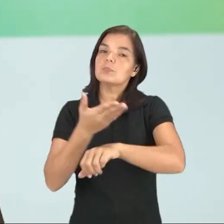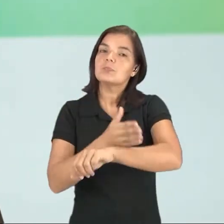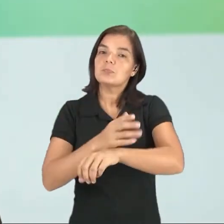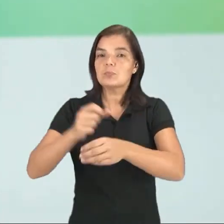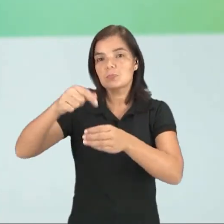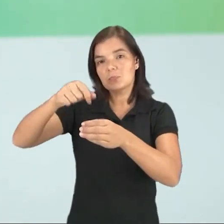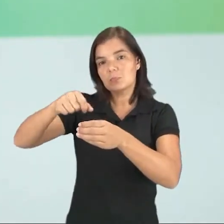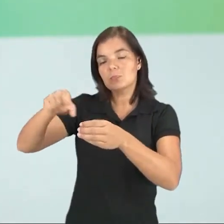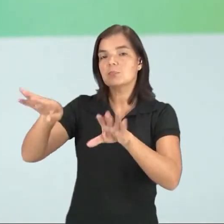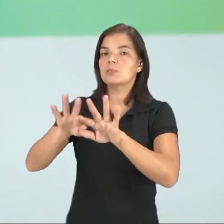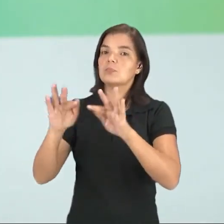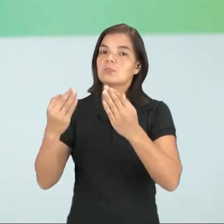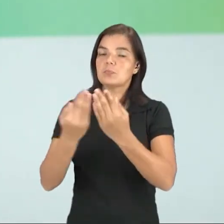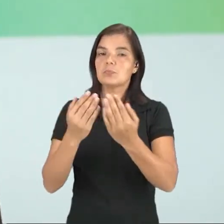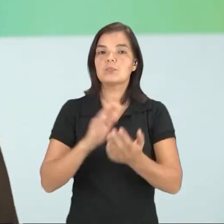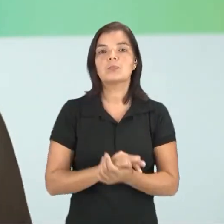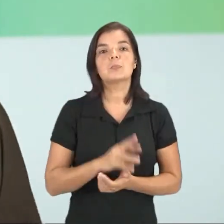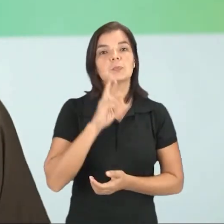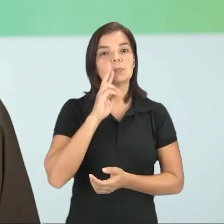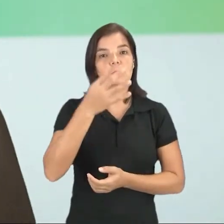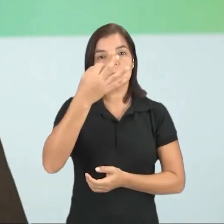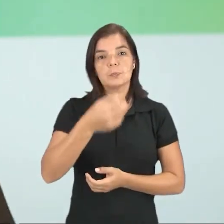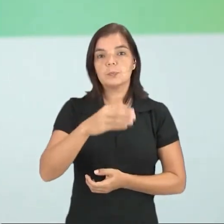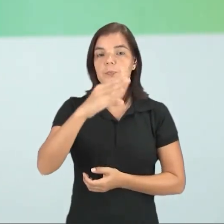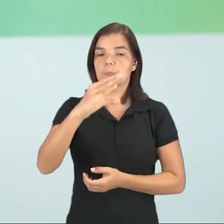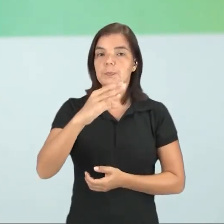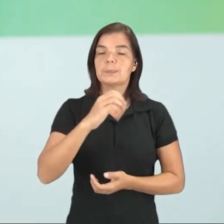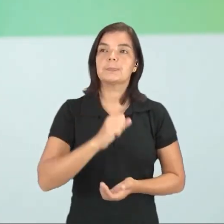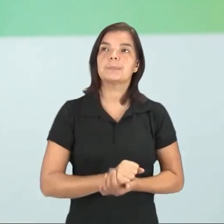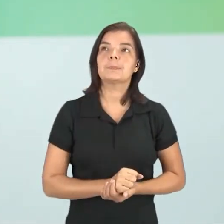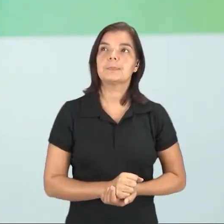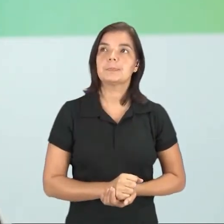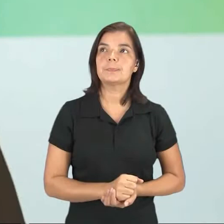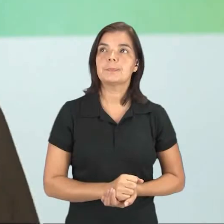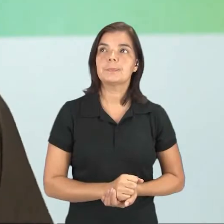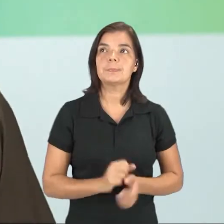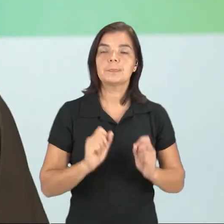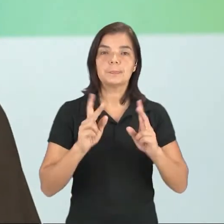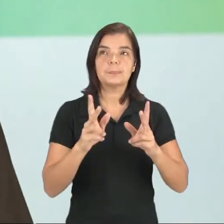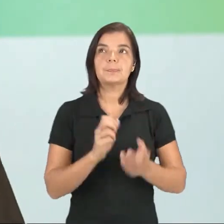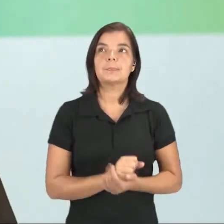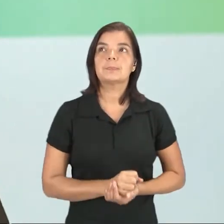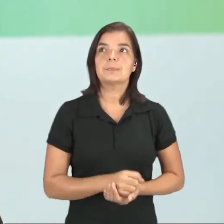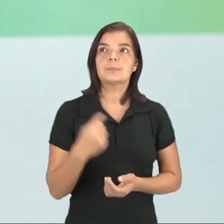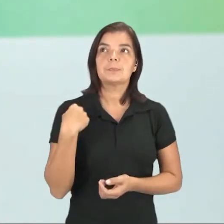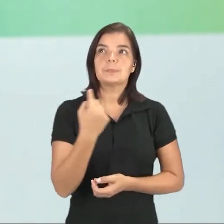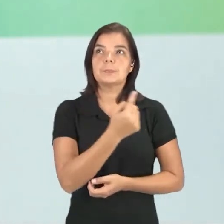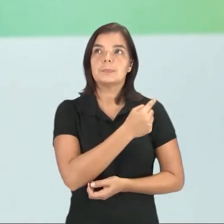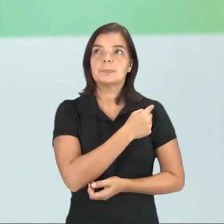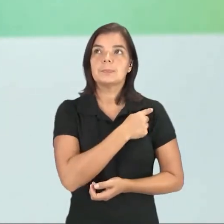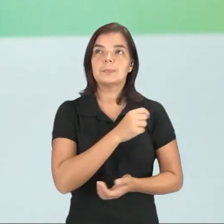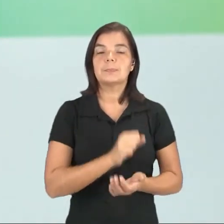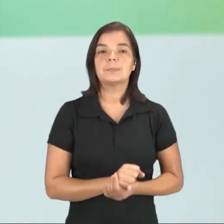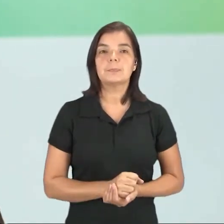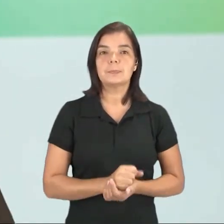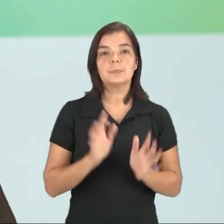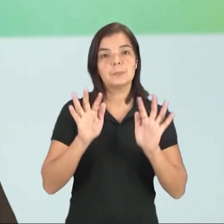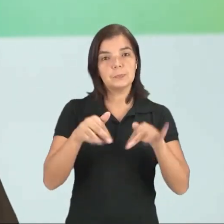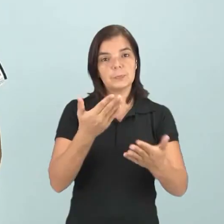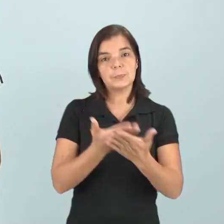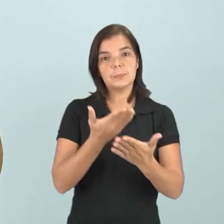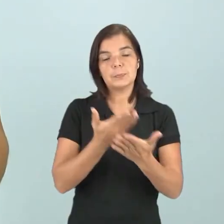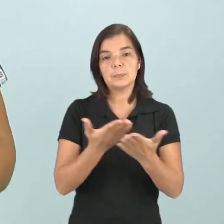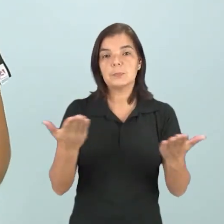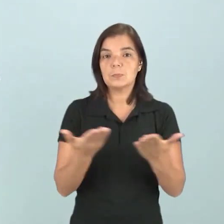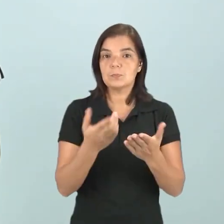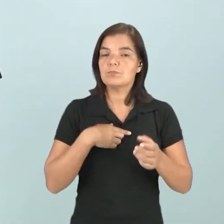agricultura familiar. Então a alternativa correta, né, é essa aí, ok? Para nós concluirmos a aula de